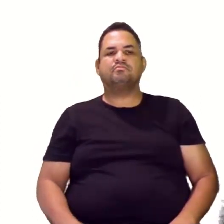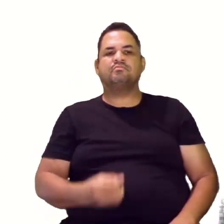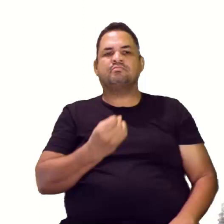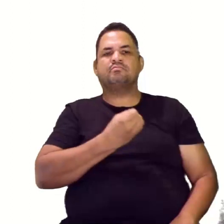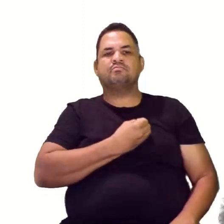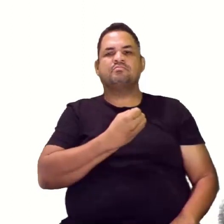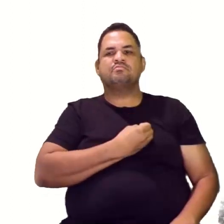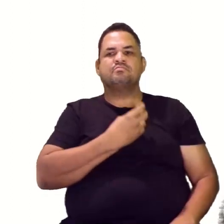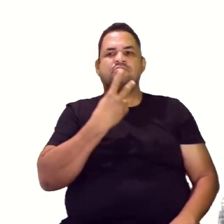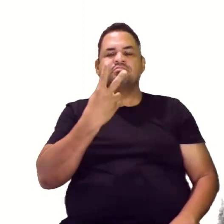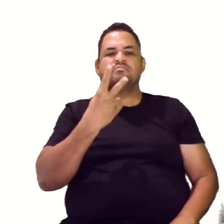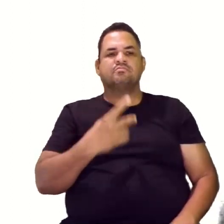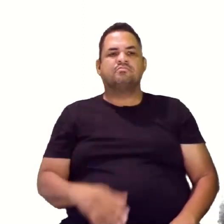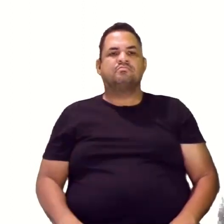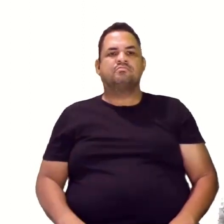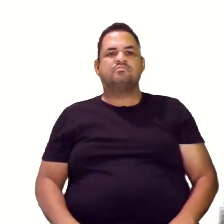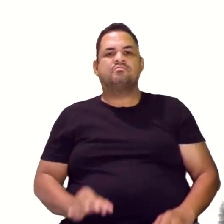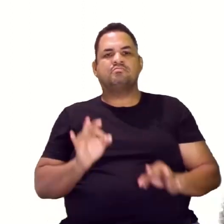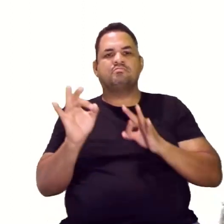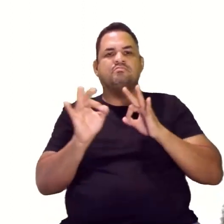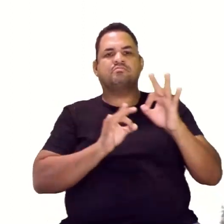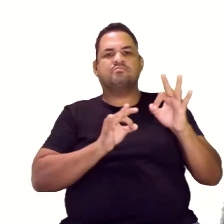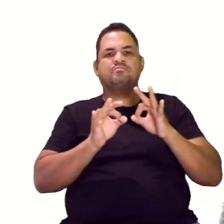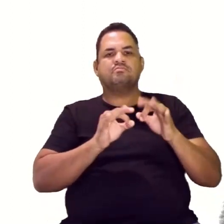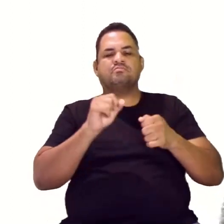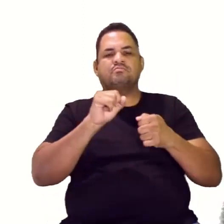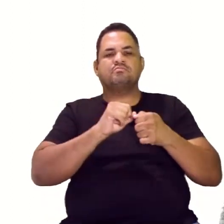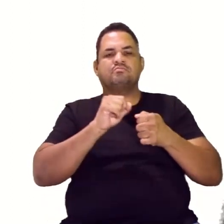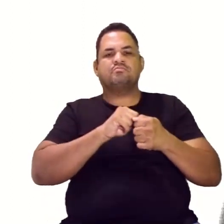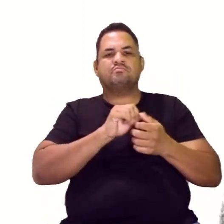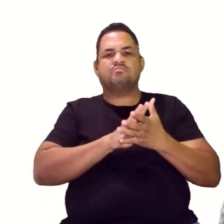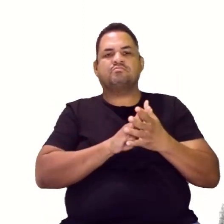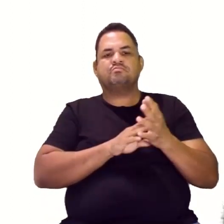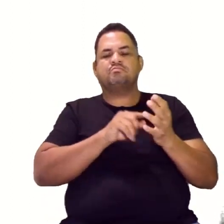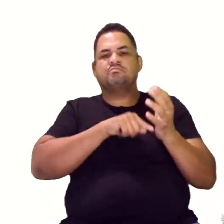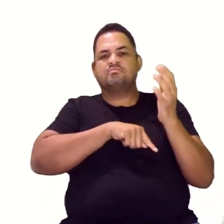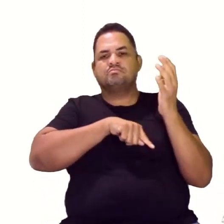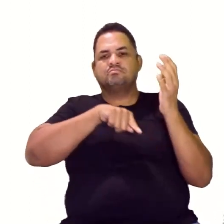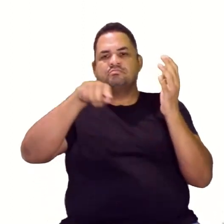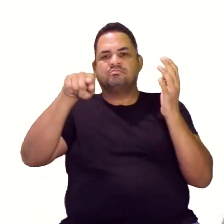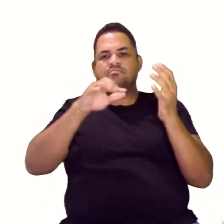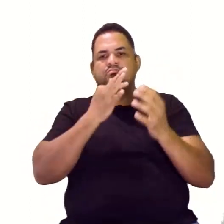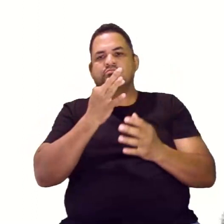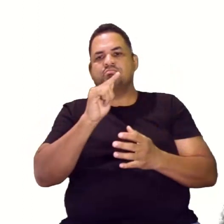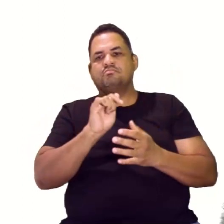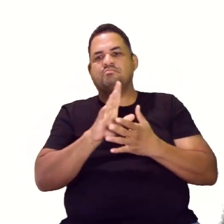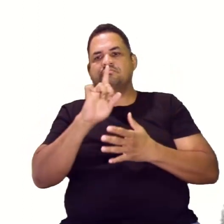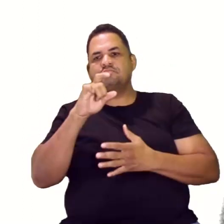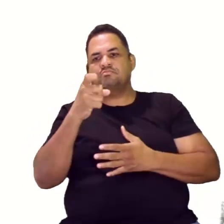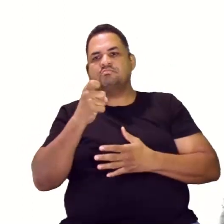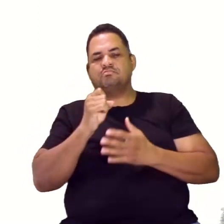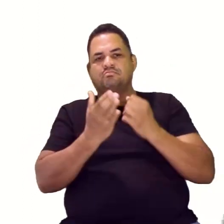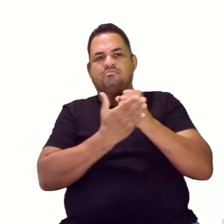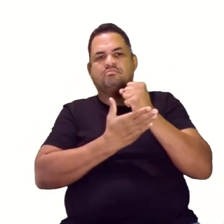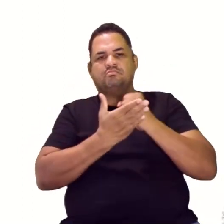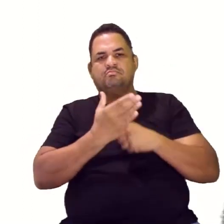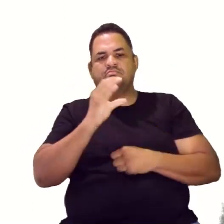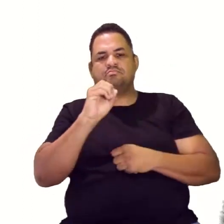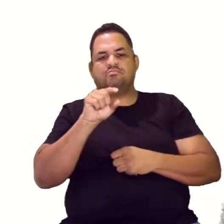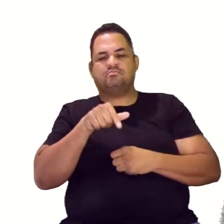Questão de número 2, bora ver. Construa o gráfico da função f de x igual ao logaritmo de x na